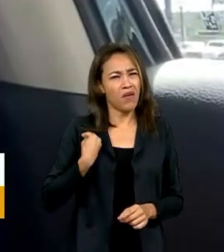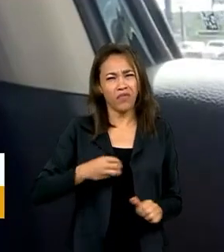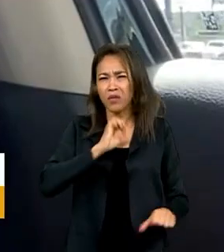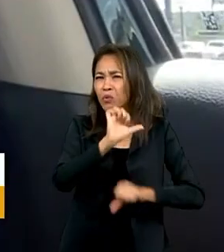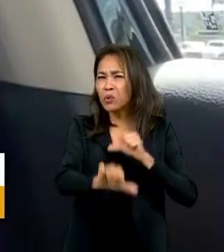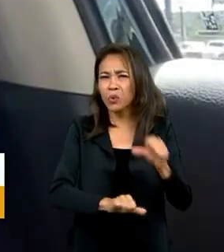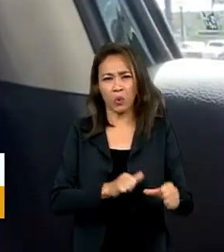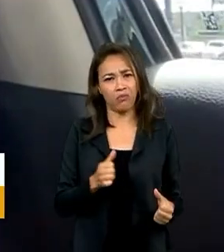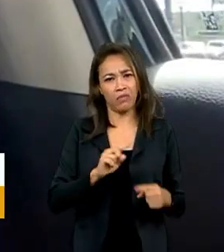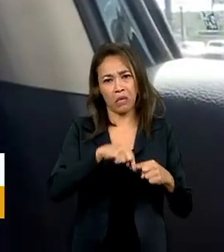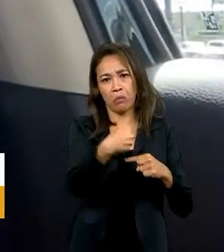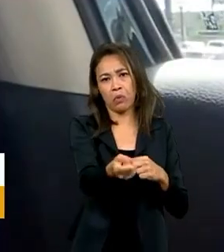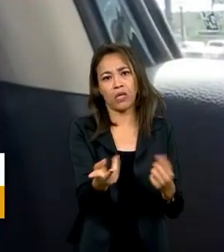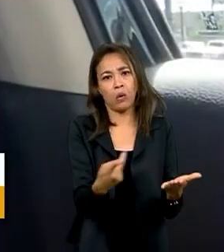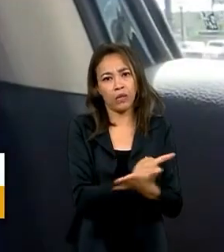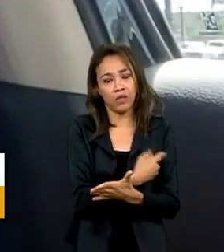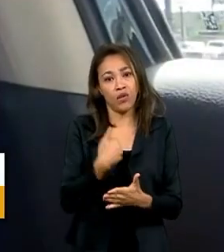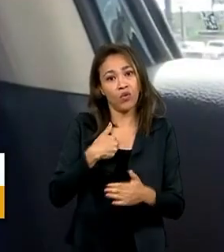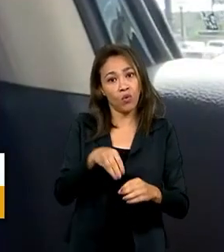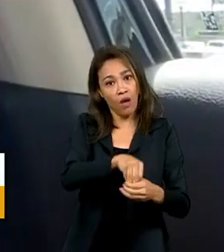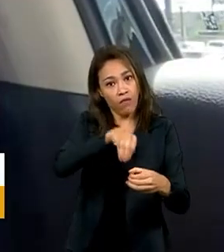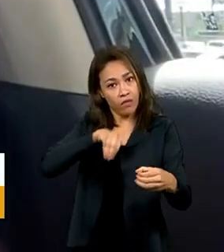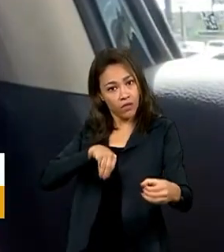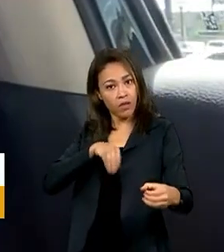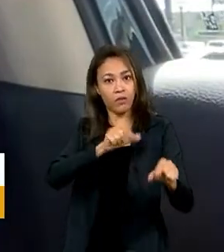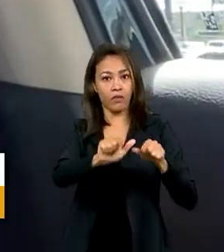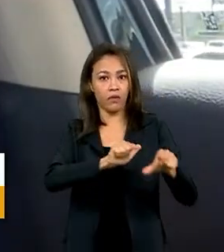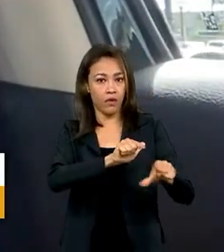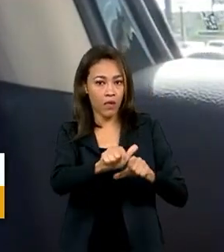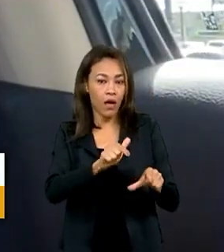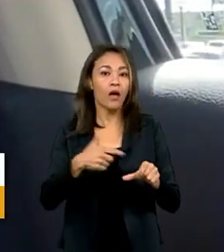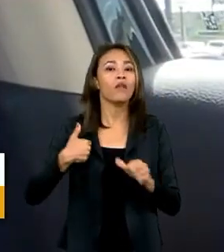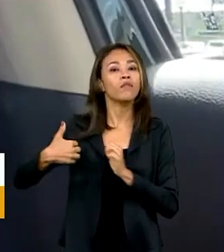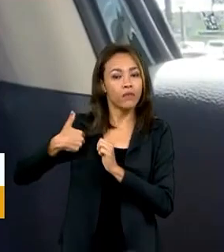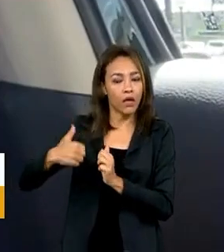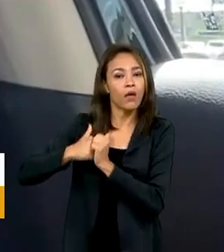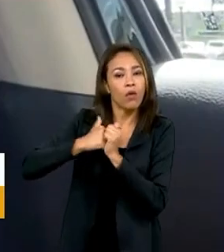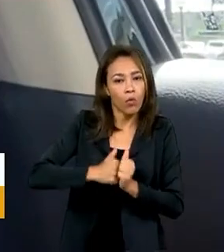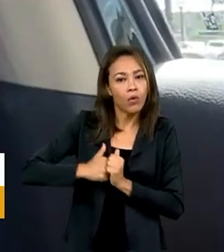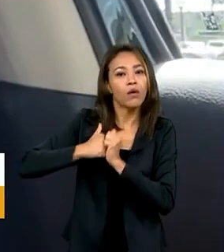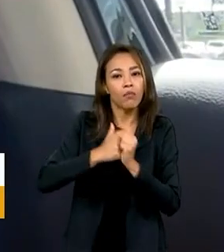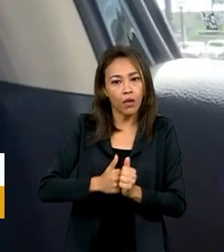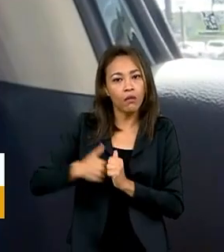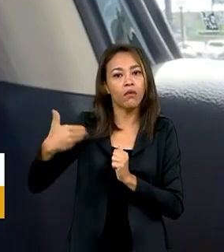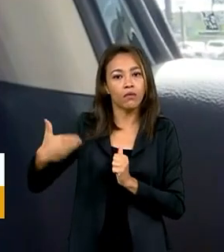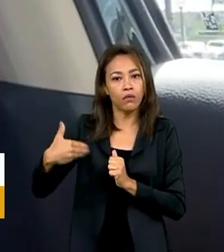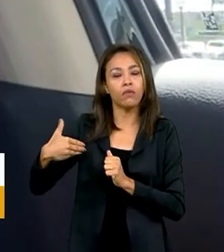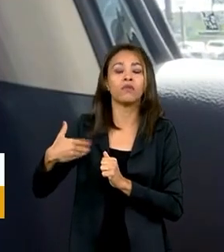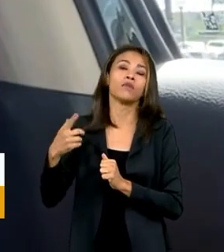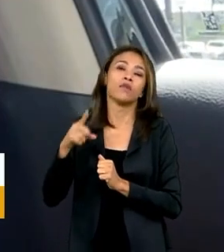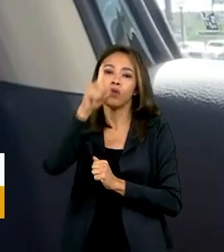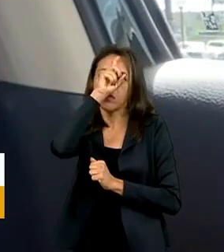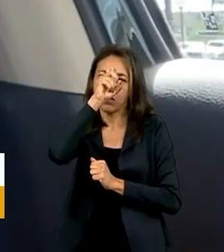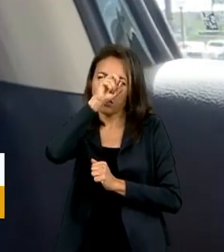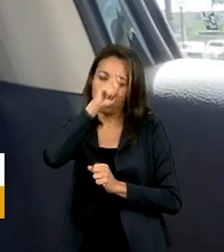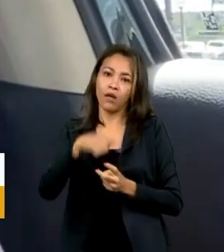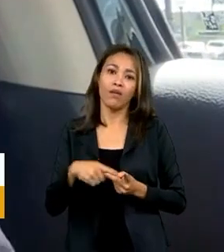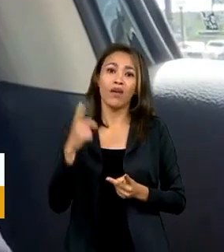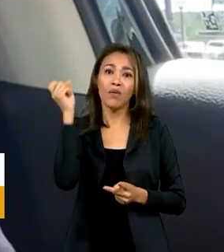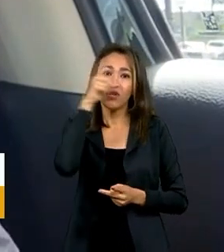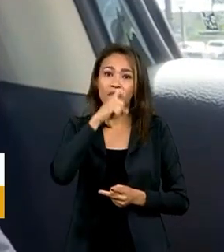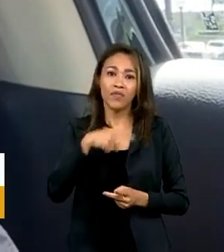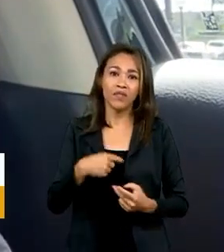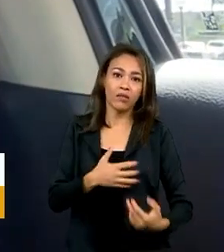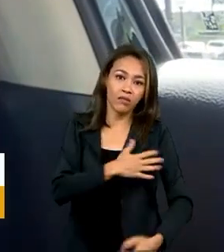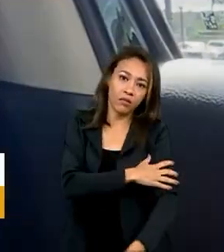desse AVC. Eu estou afastada do trabalho, eu faço acompanhamento no SARA, eu tenho dificuldade de pegar minha bebê